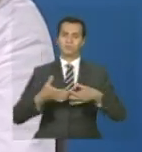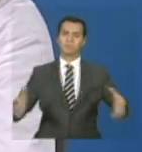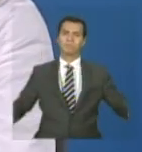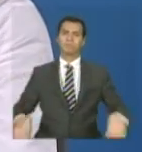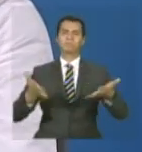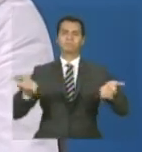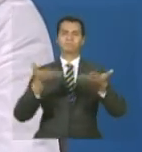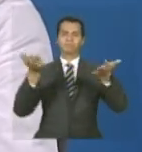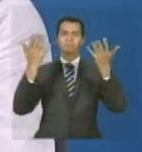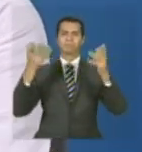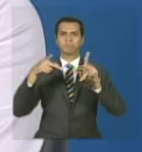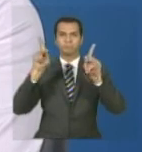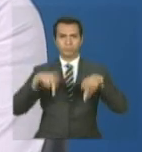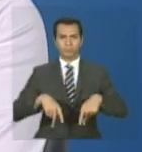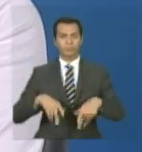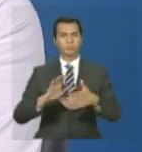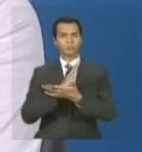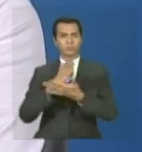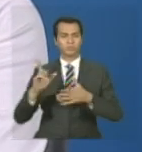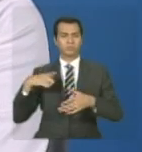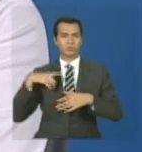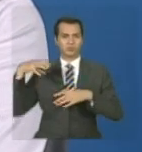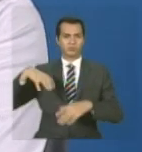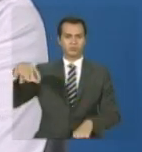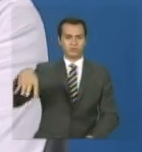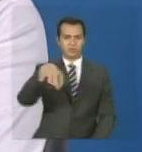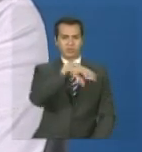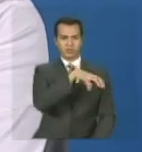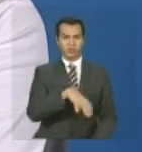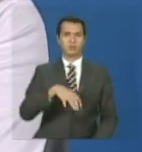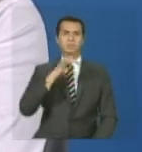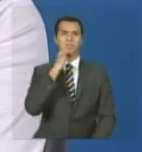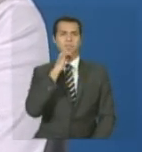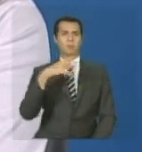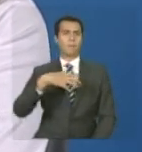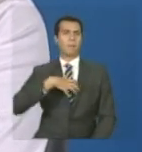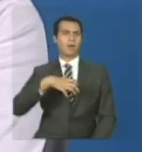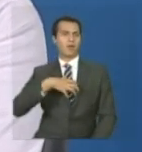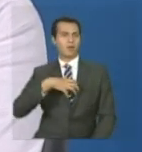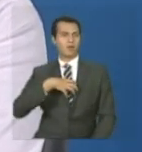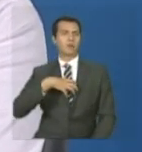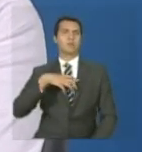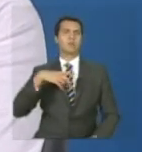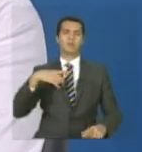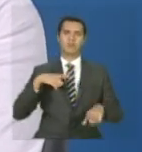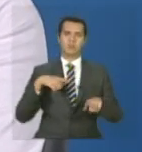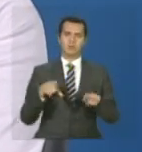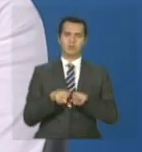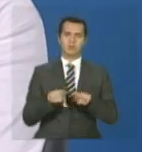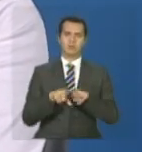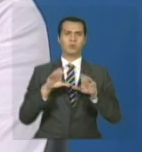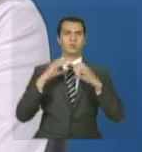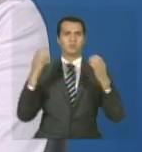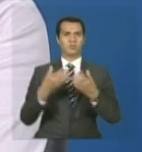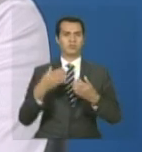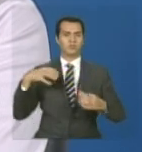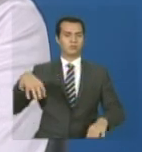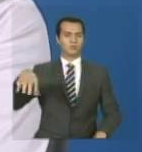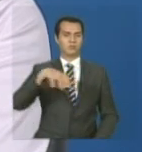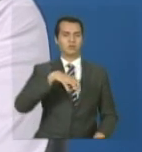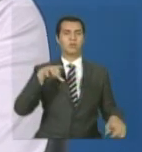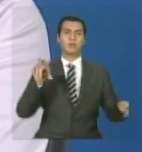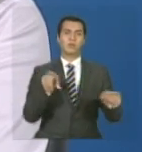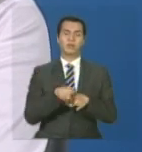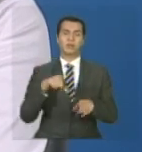alguns territórios, né? Como foi o caso, por exemplo, do estado da Bahia, e algumas conferências regionais, e agora vamos para a